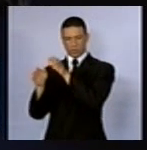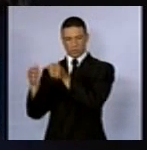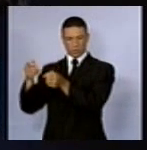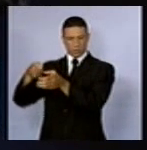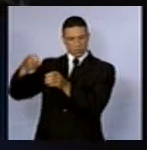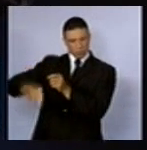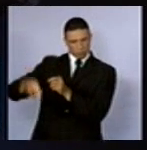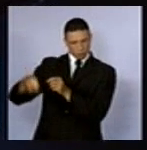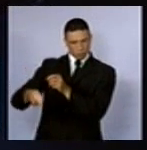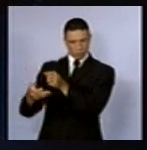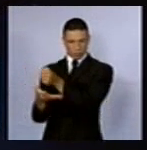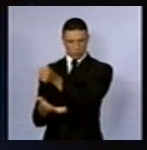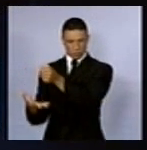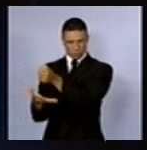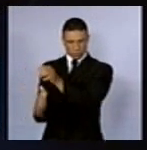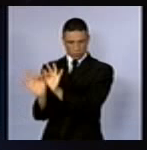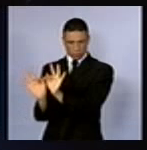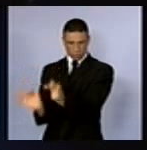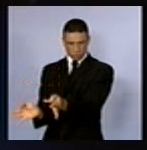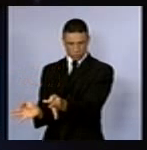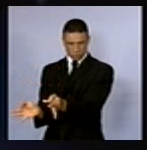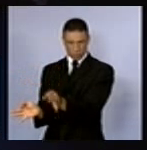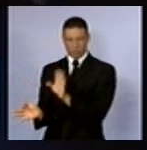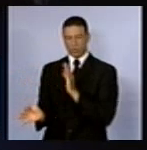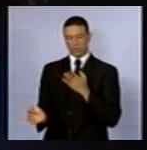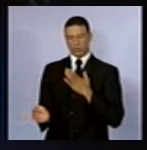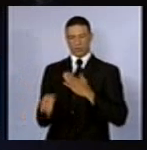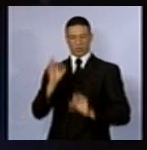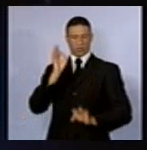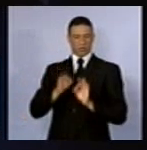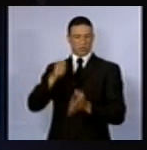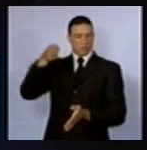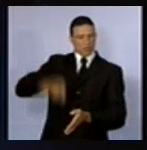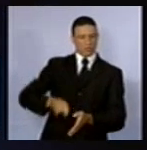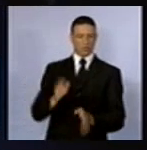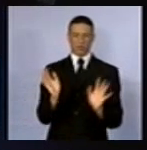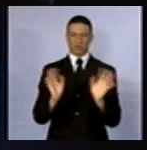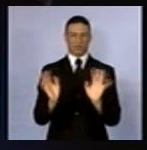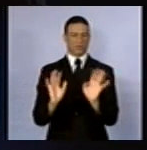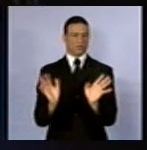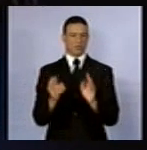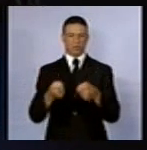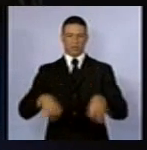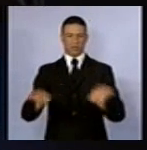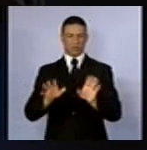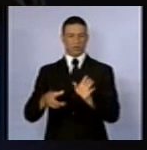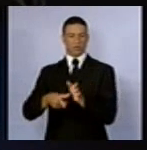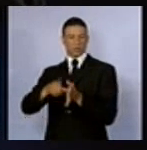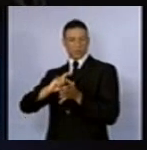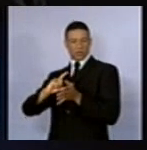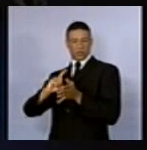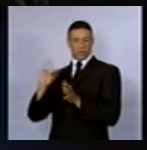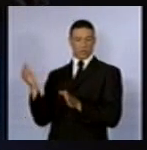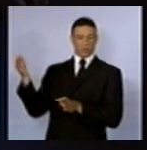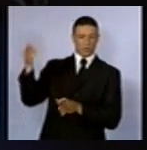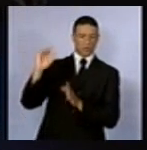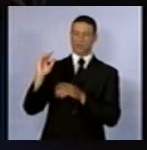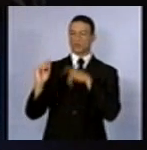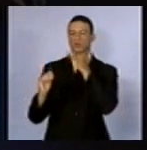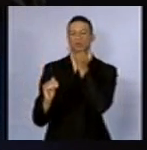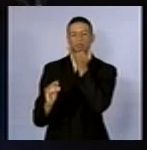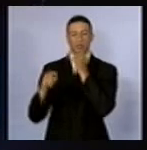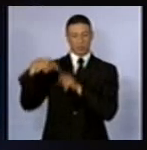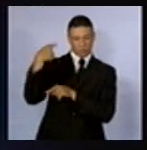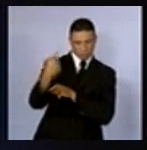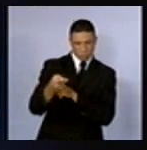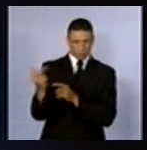eh eu não vou fazer a distinção aqui entre o nível de referência e de restrição básica porque outros apresentadores que virão aqui eh